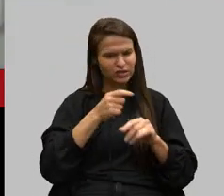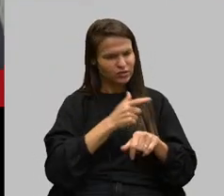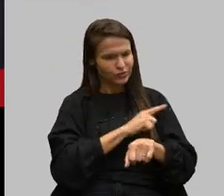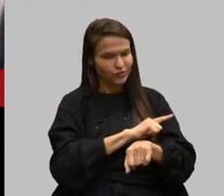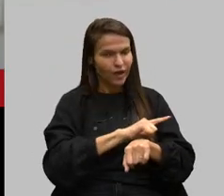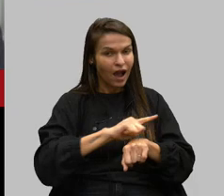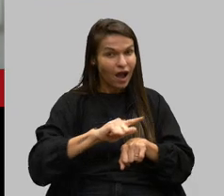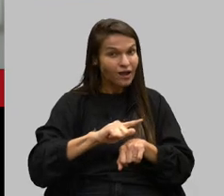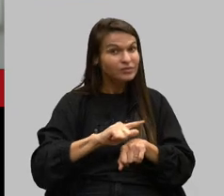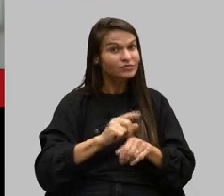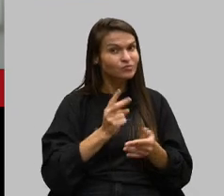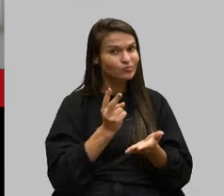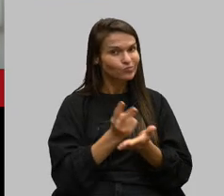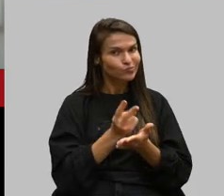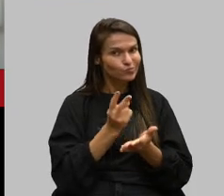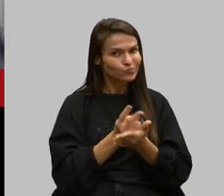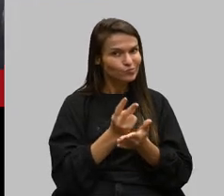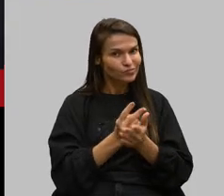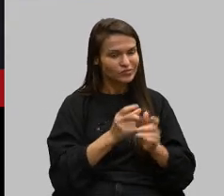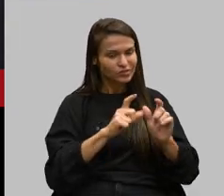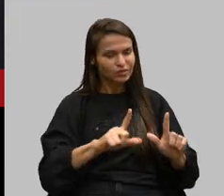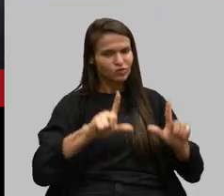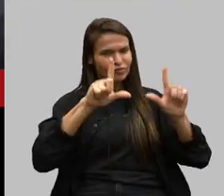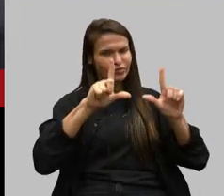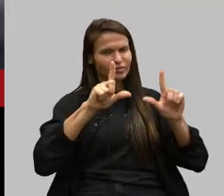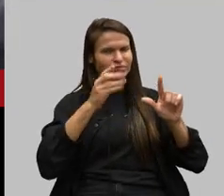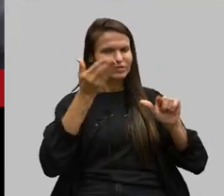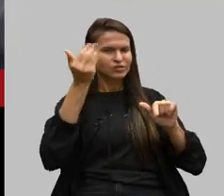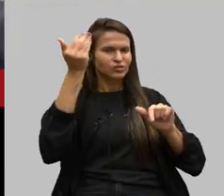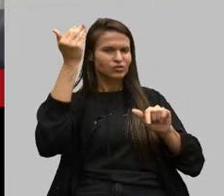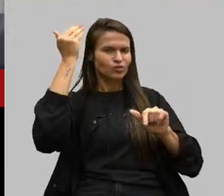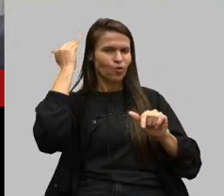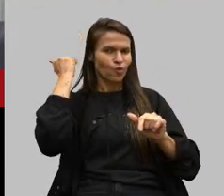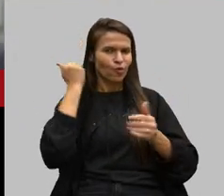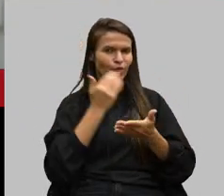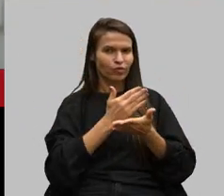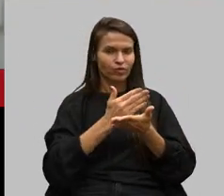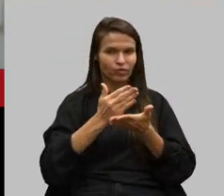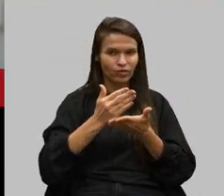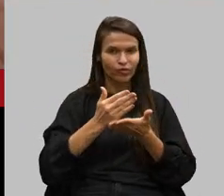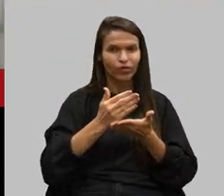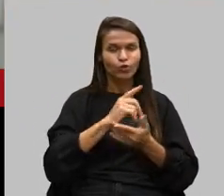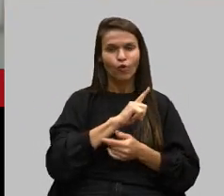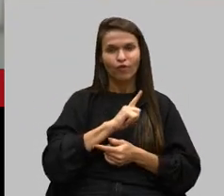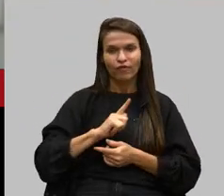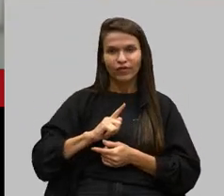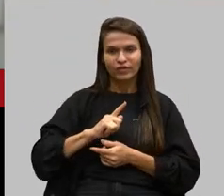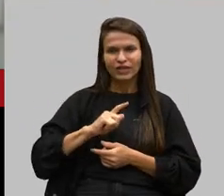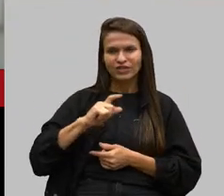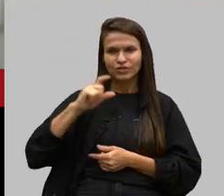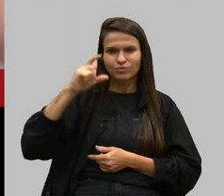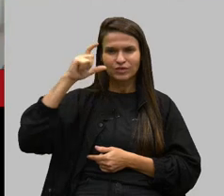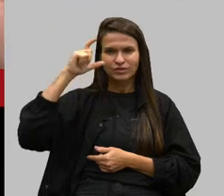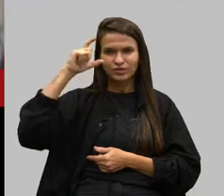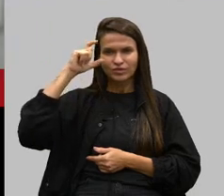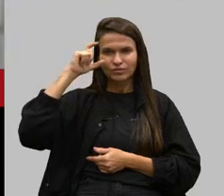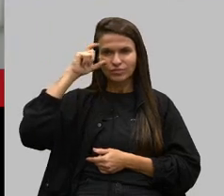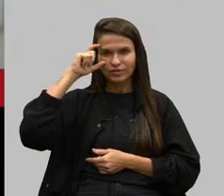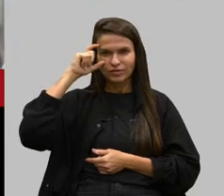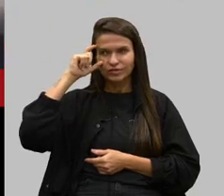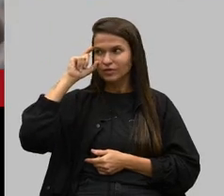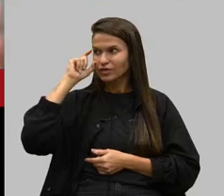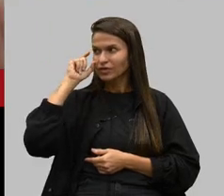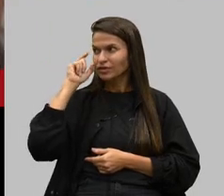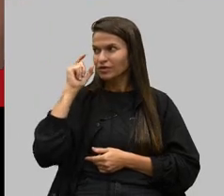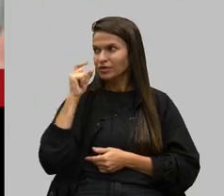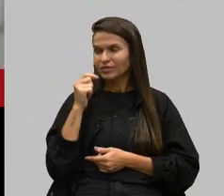então mantenha a placa que tá lá desde o início do Governo da Dilma para não